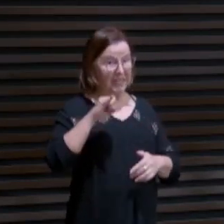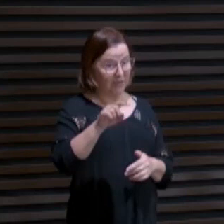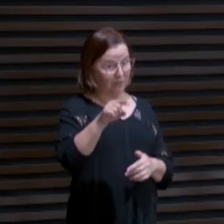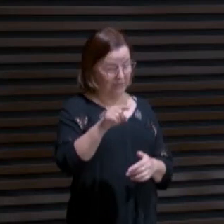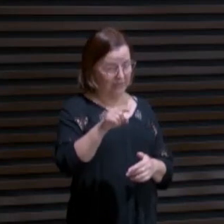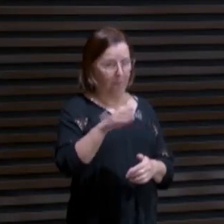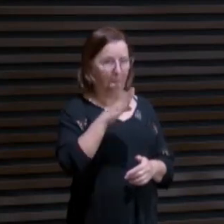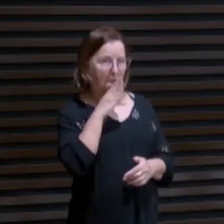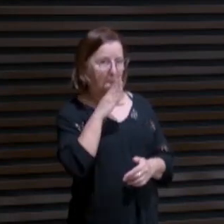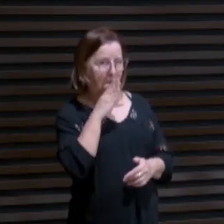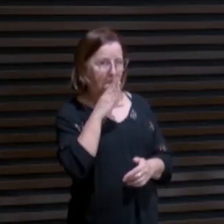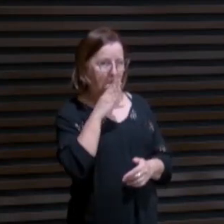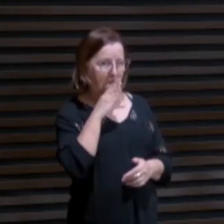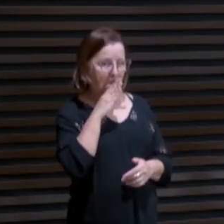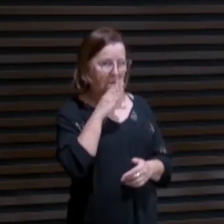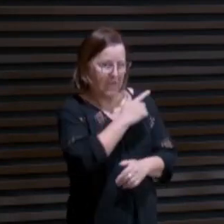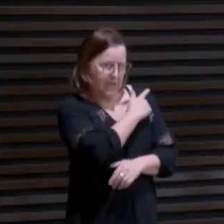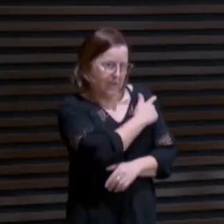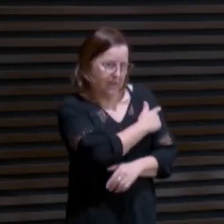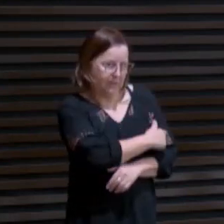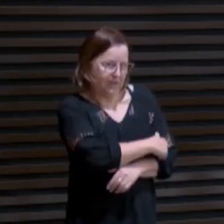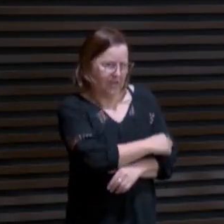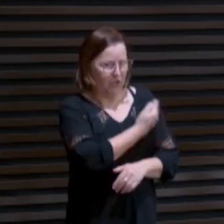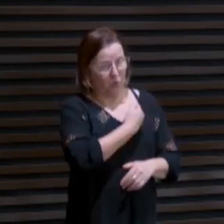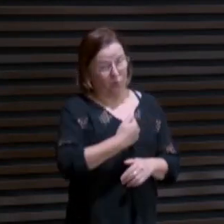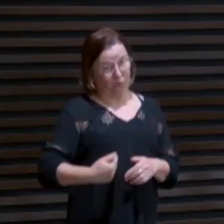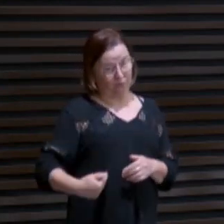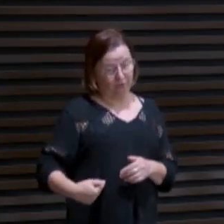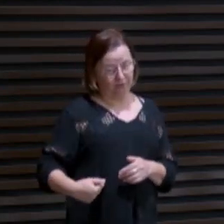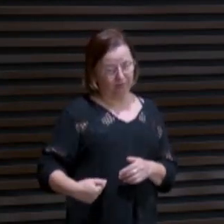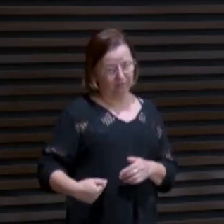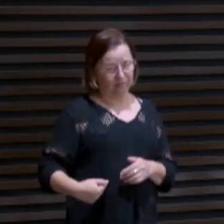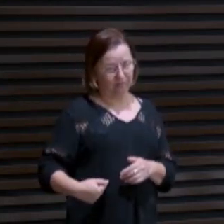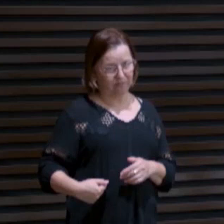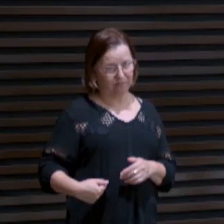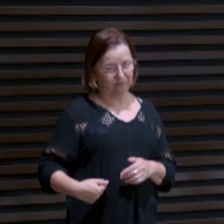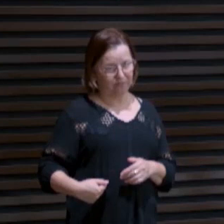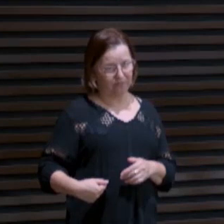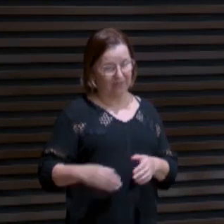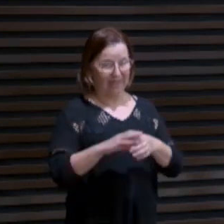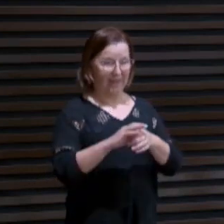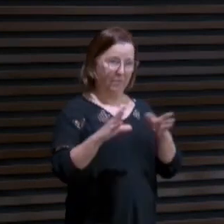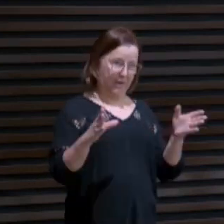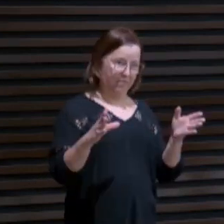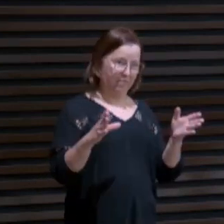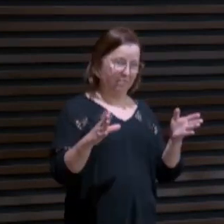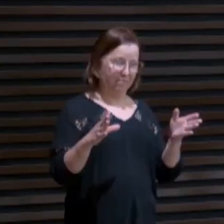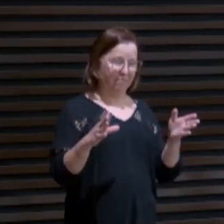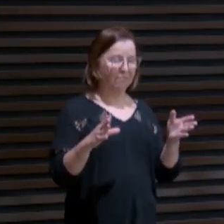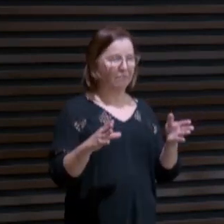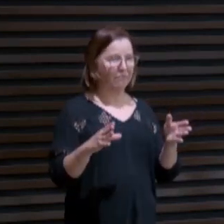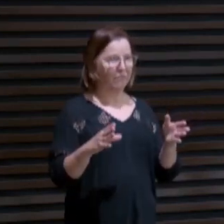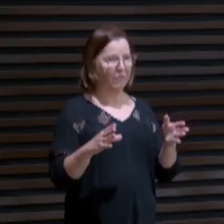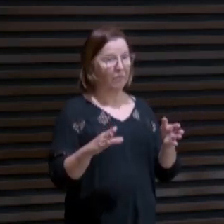e respeitasse o governo, ele seria liberto.